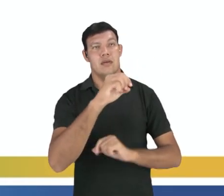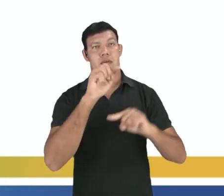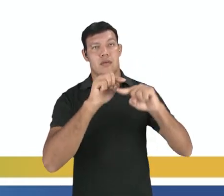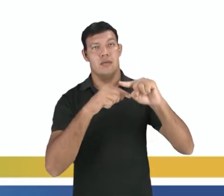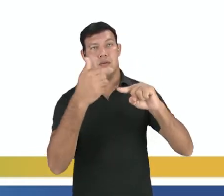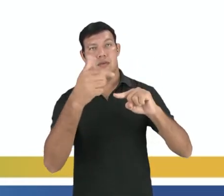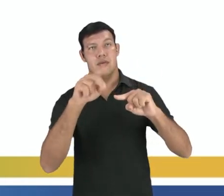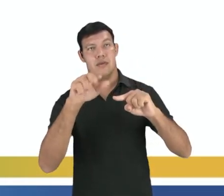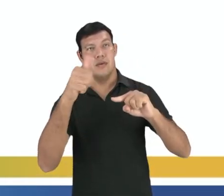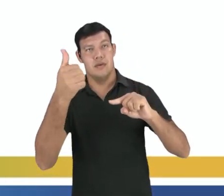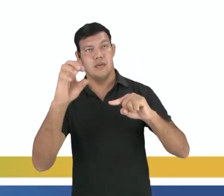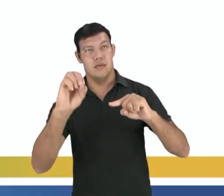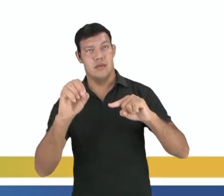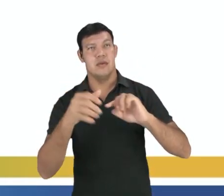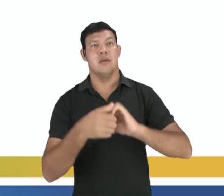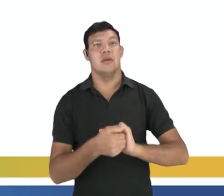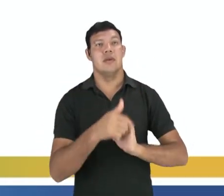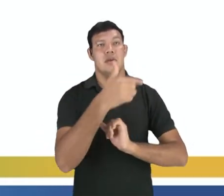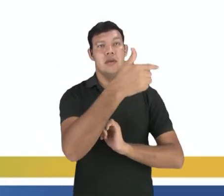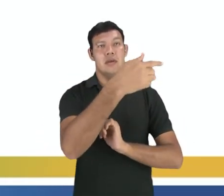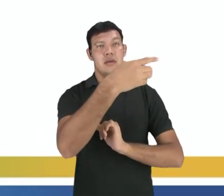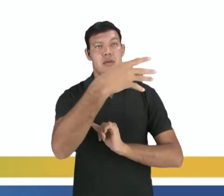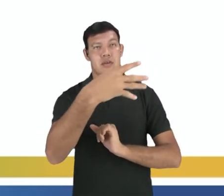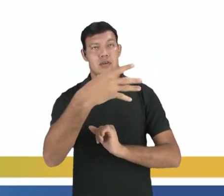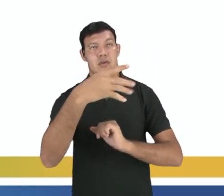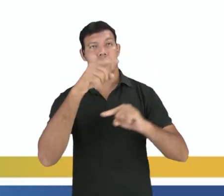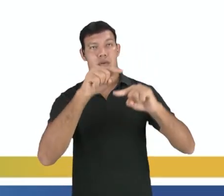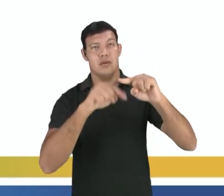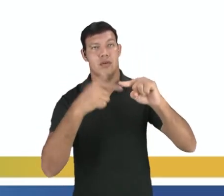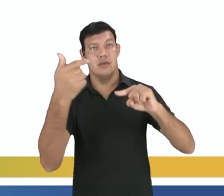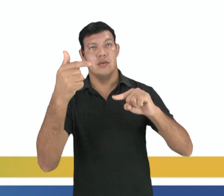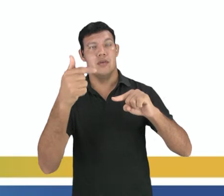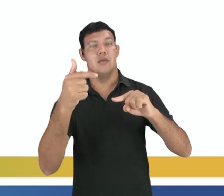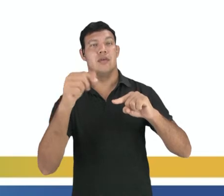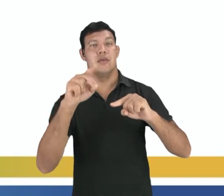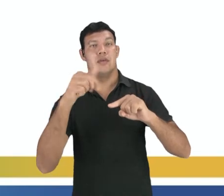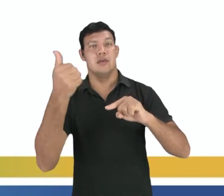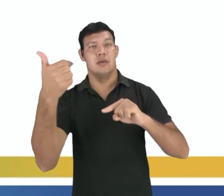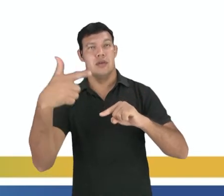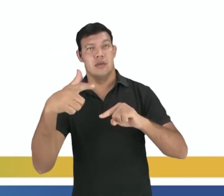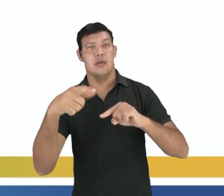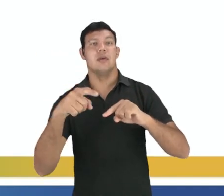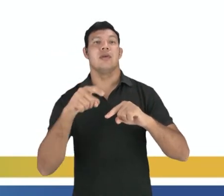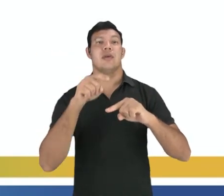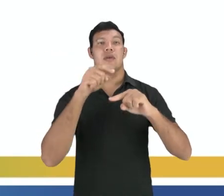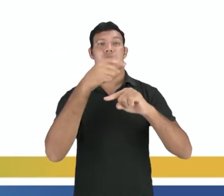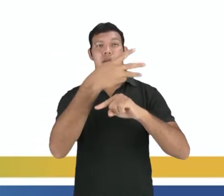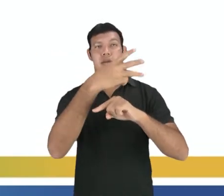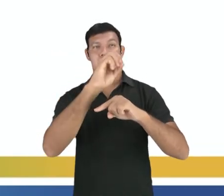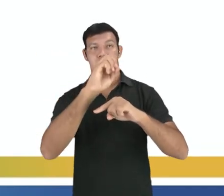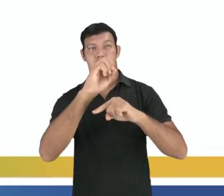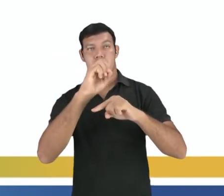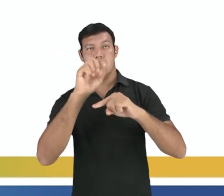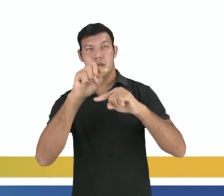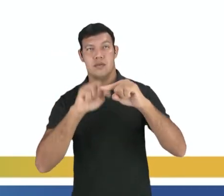10, 24 por 2, 12, 30 por 2, 15, 120 por 2,